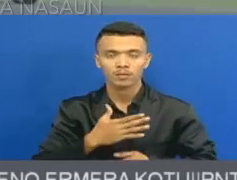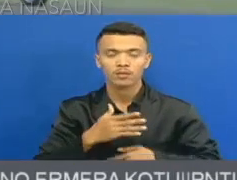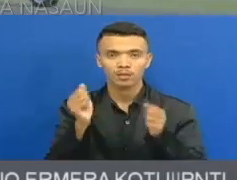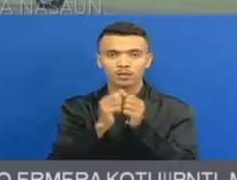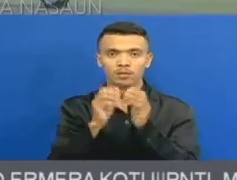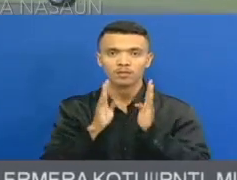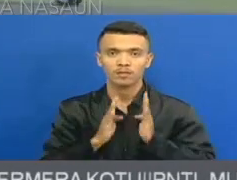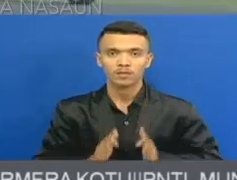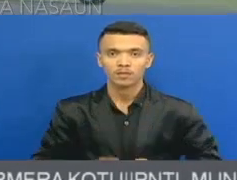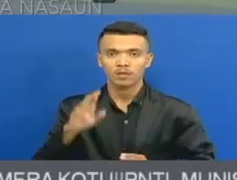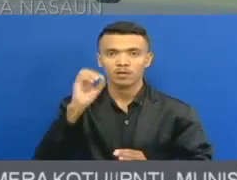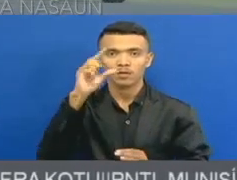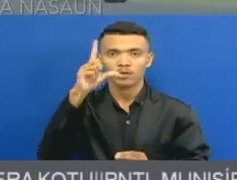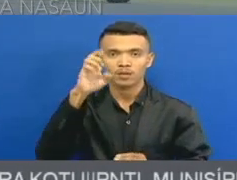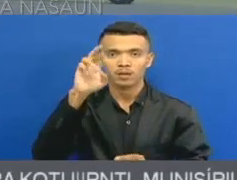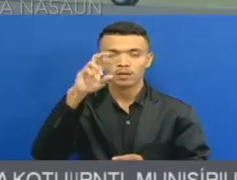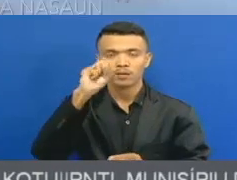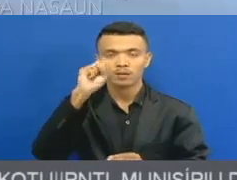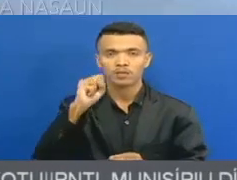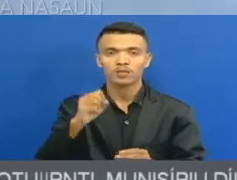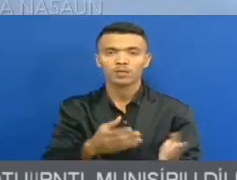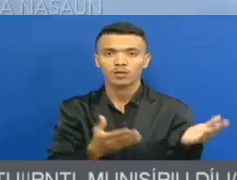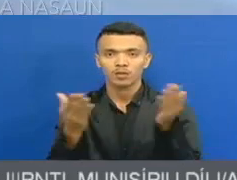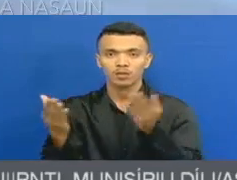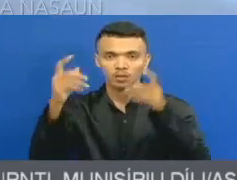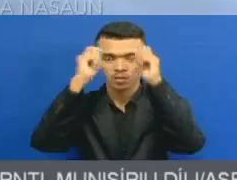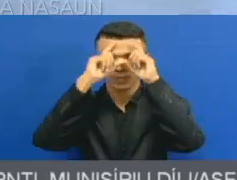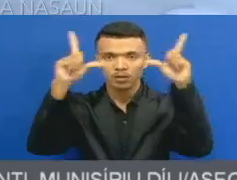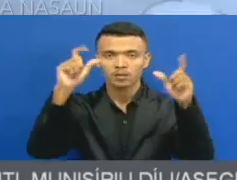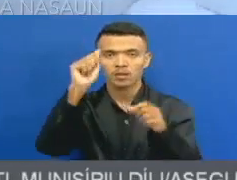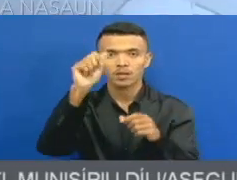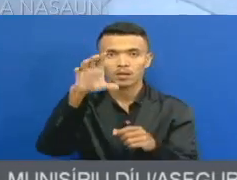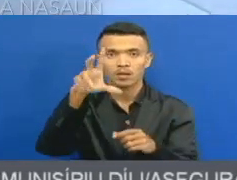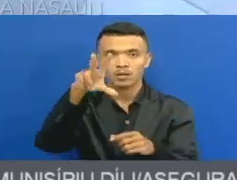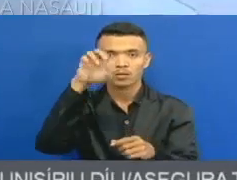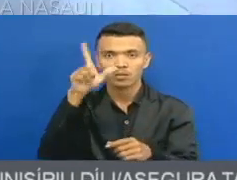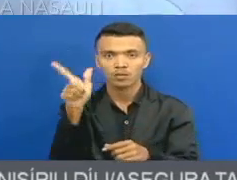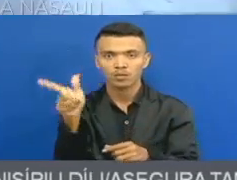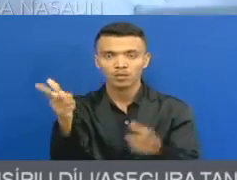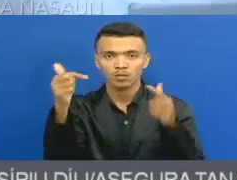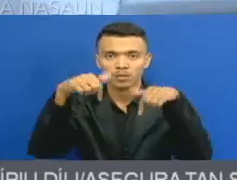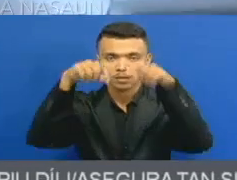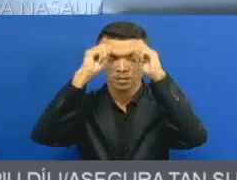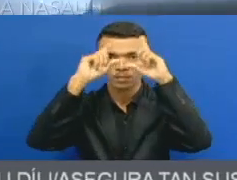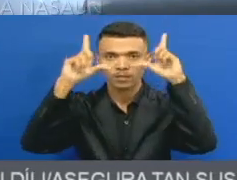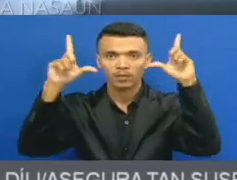empresário Lourenço de Oliveira, de Belori Timor-Leste Airbus a Atustolu Ruanulu, mai